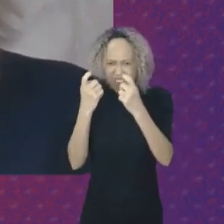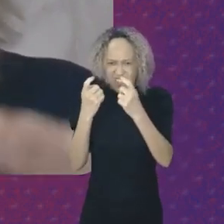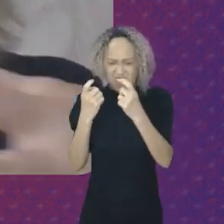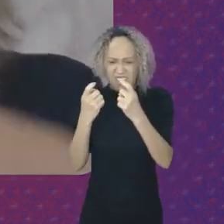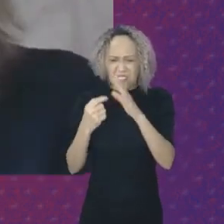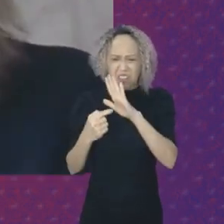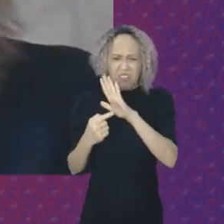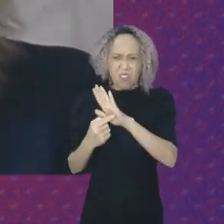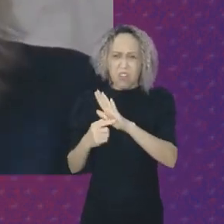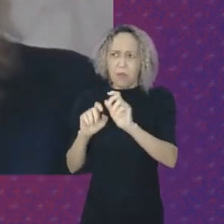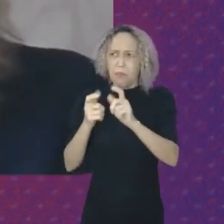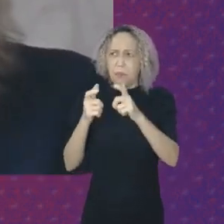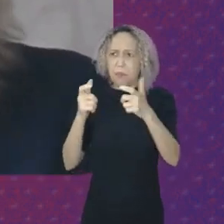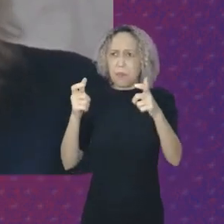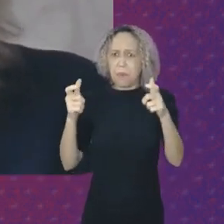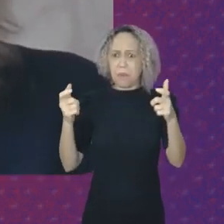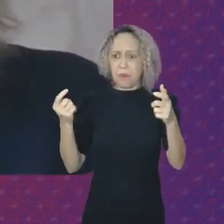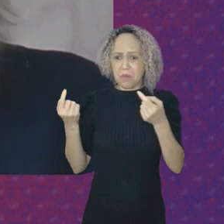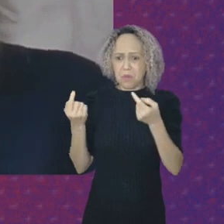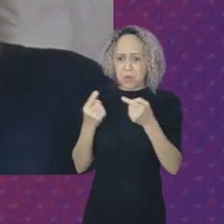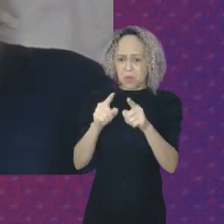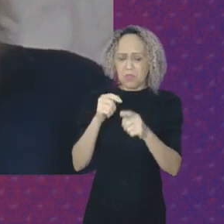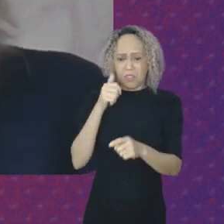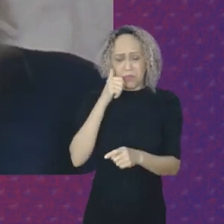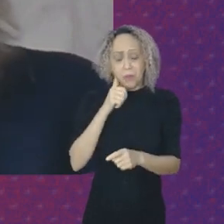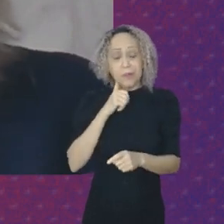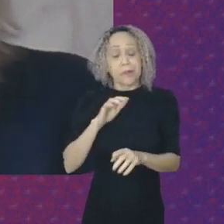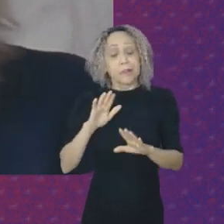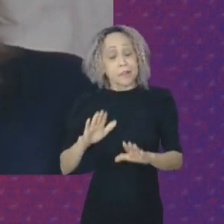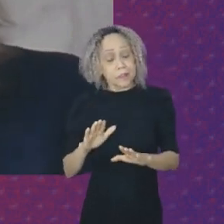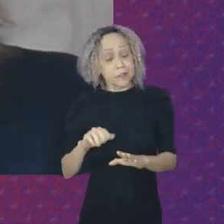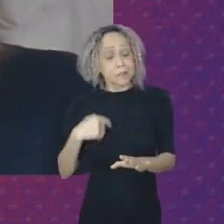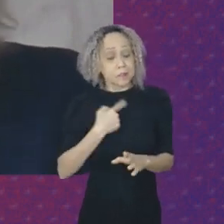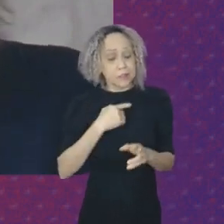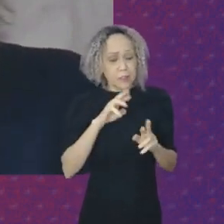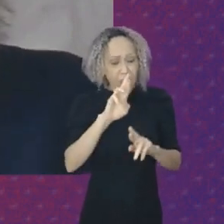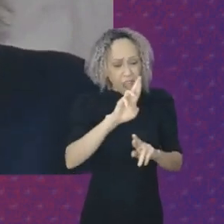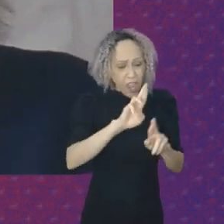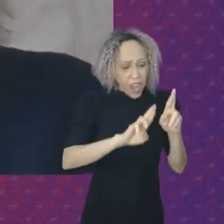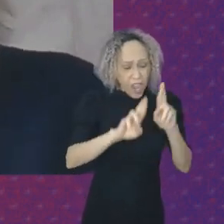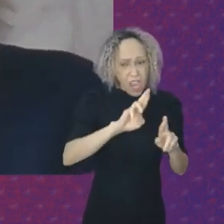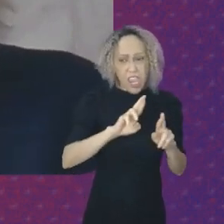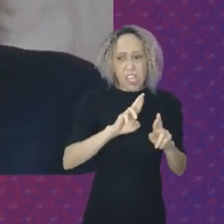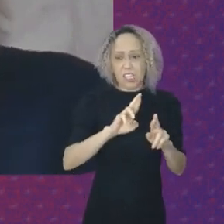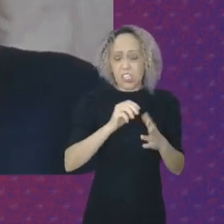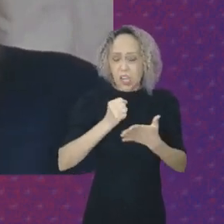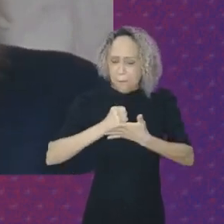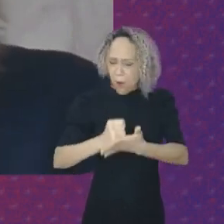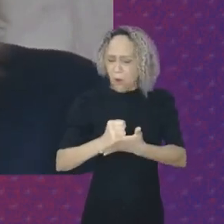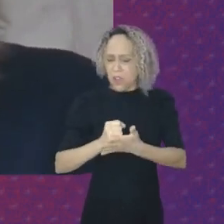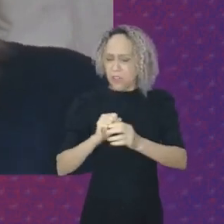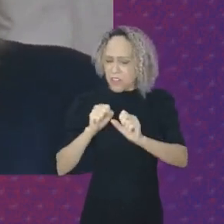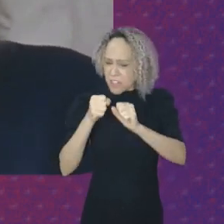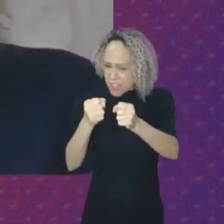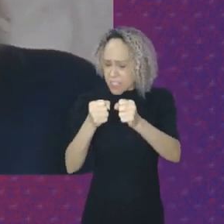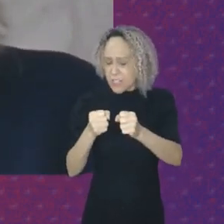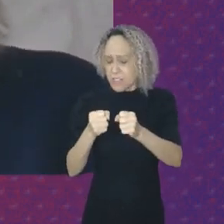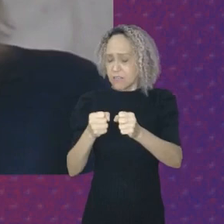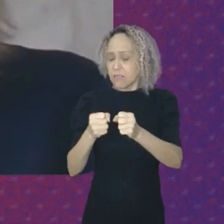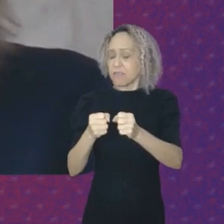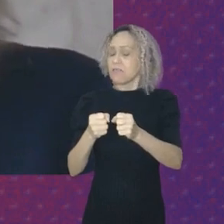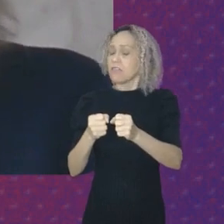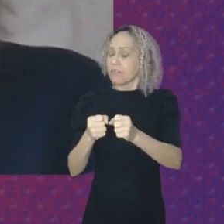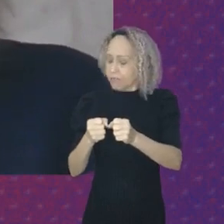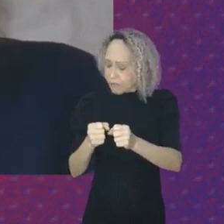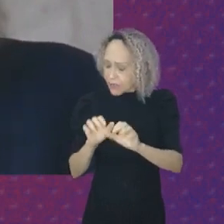quanto mais os serviços da rede de enfrentamento à violência de gênero estiverem implementados no